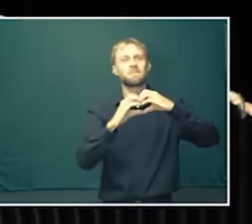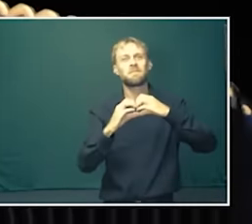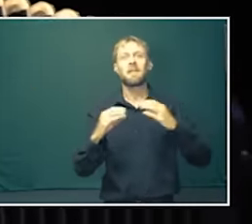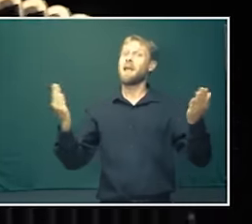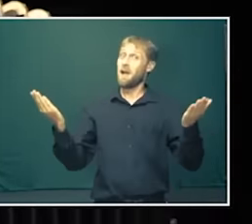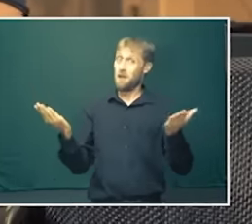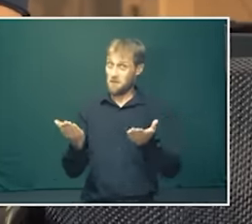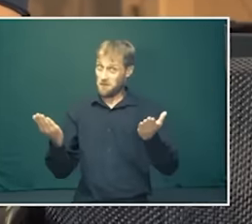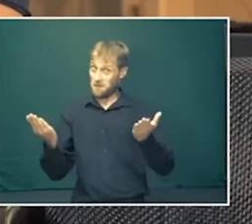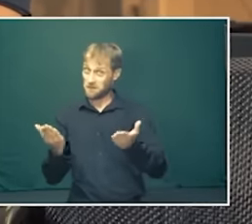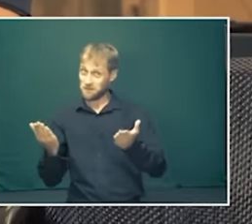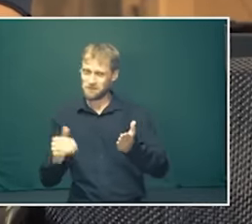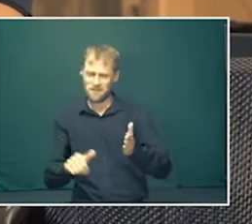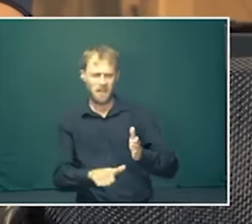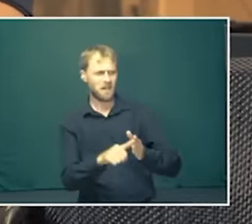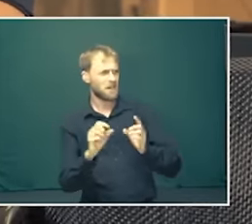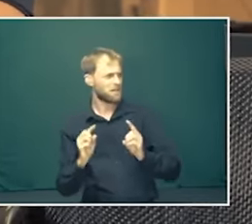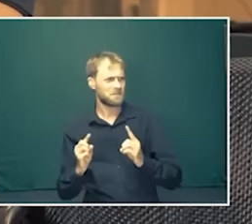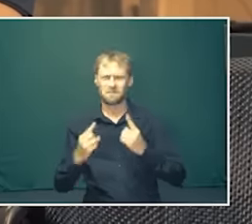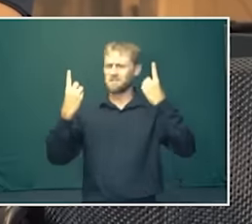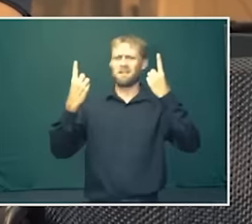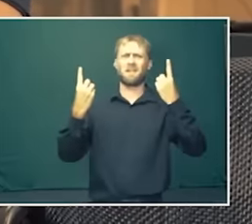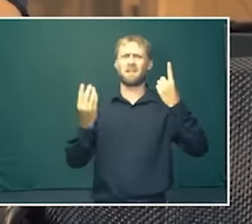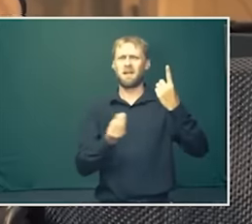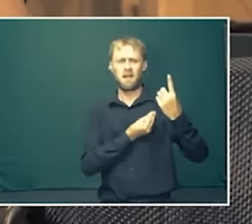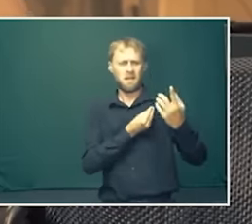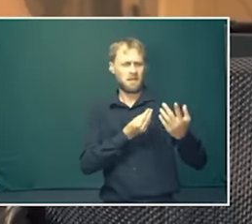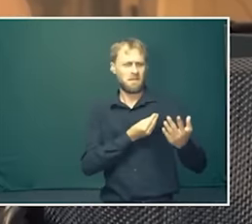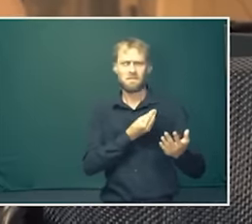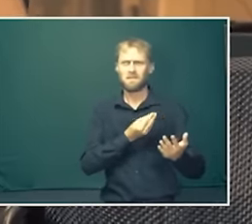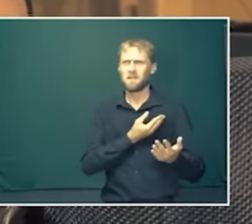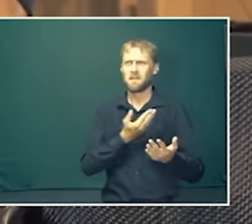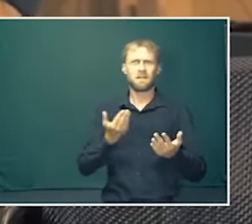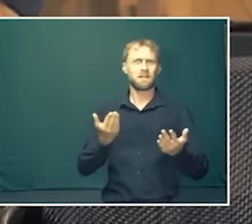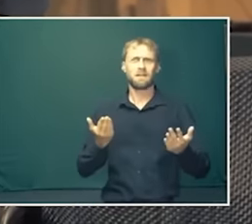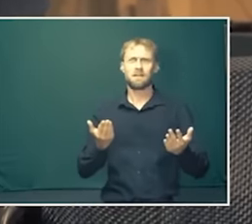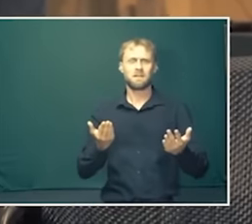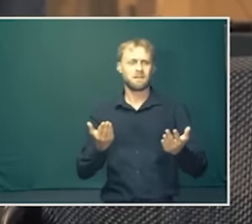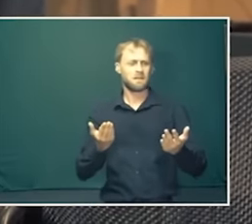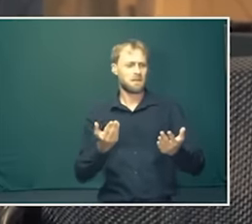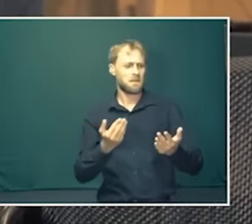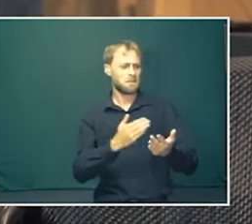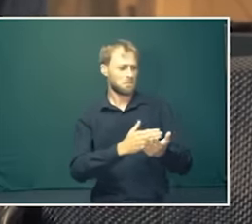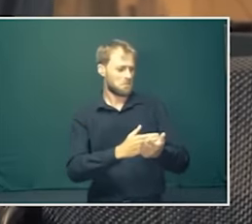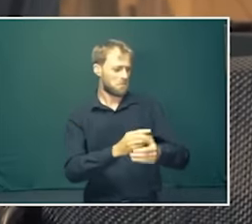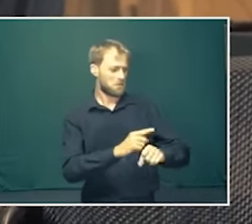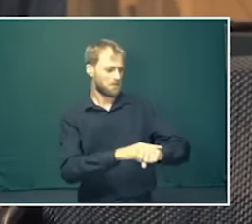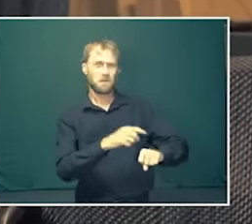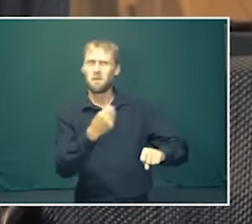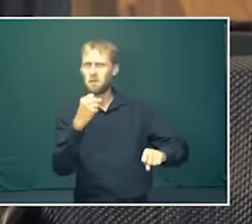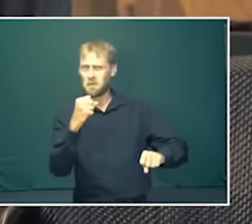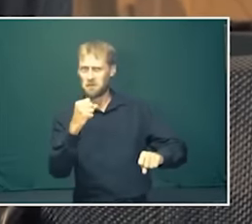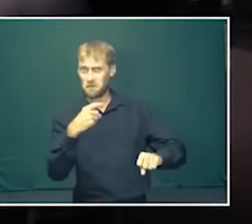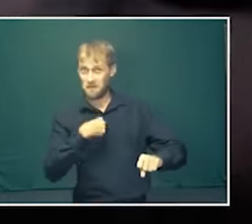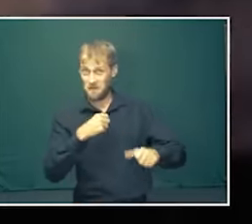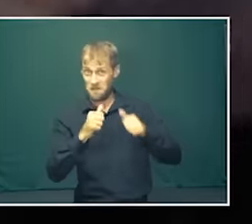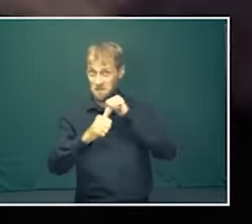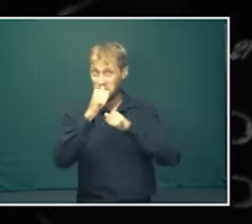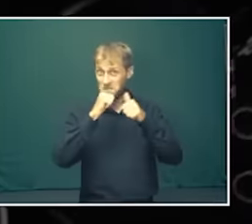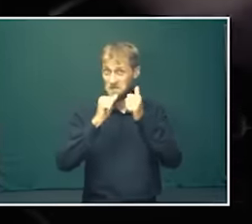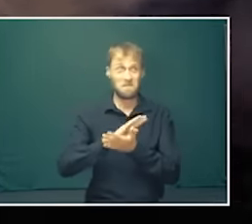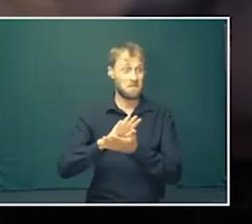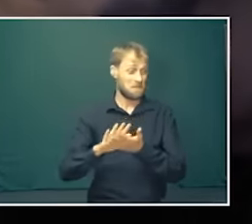Hoje é a sexta mais estranha da minha vida. Já passou das oito e eu nem toquei em